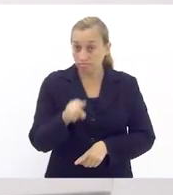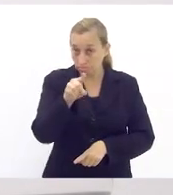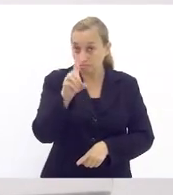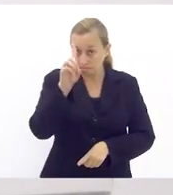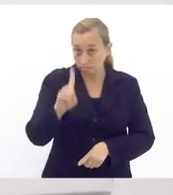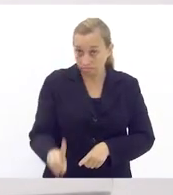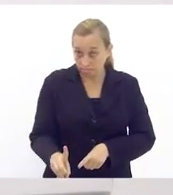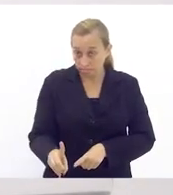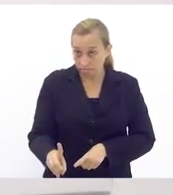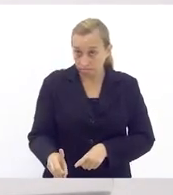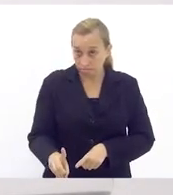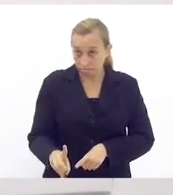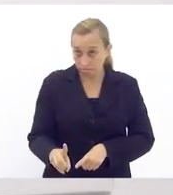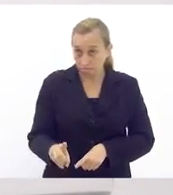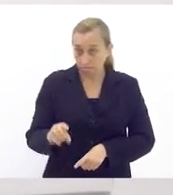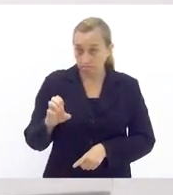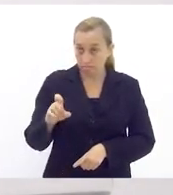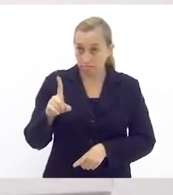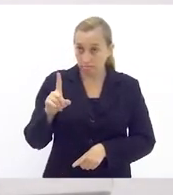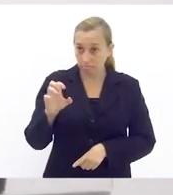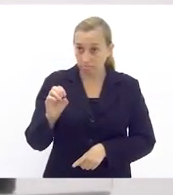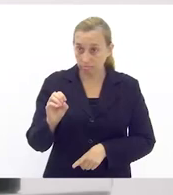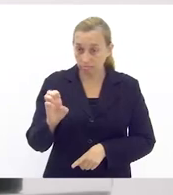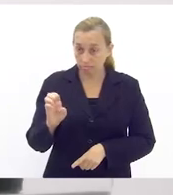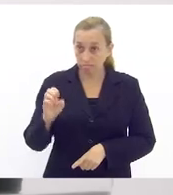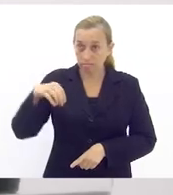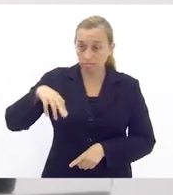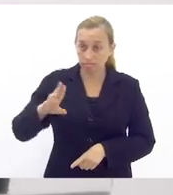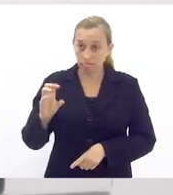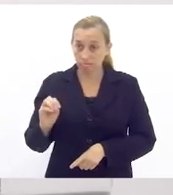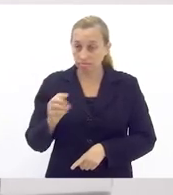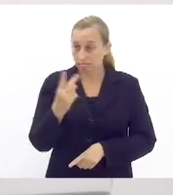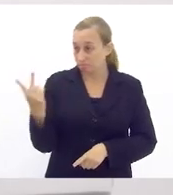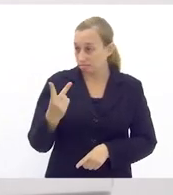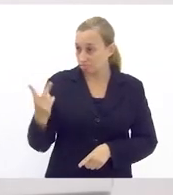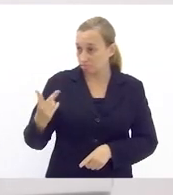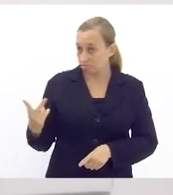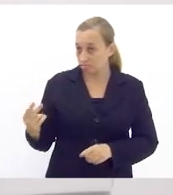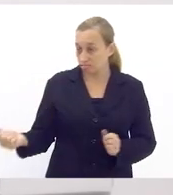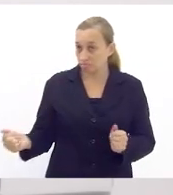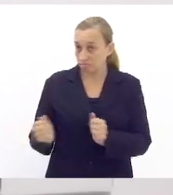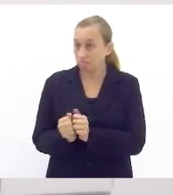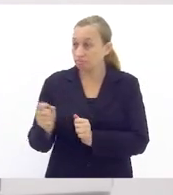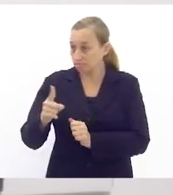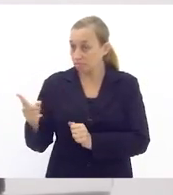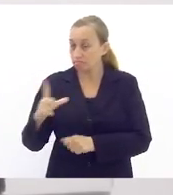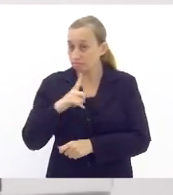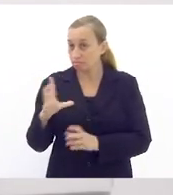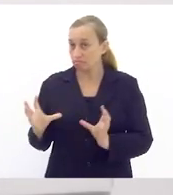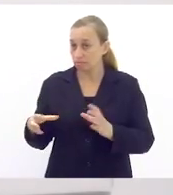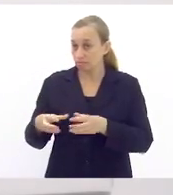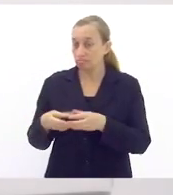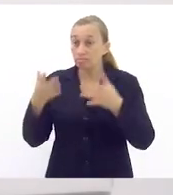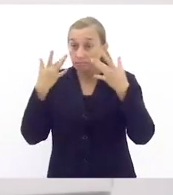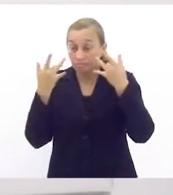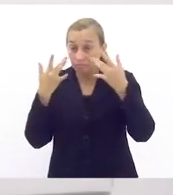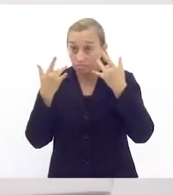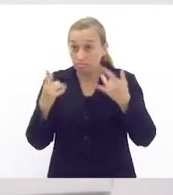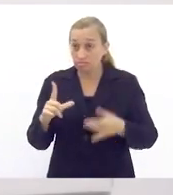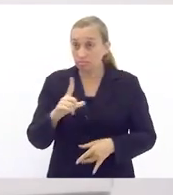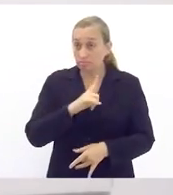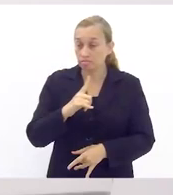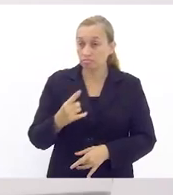é diretor do elenco que as duas ali estão fazendo fazem parte Vocês têm um grupo de teatro vocês têm